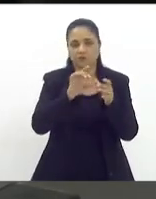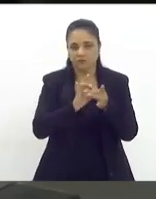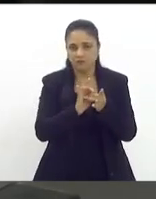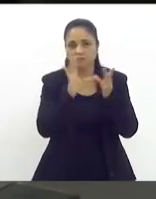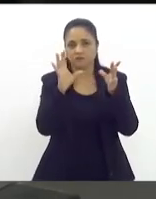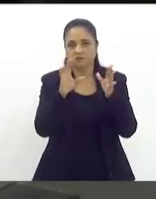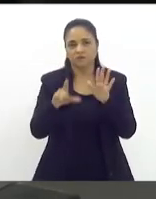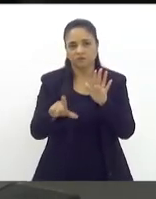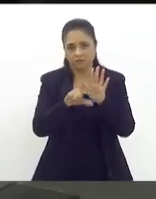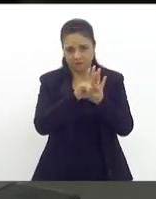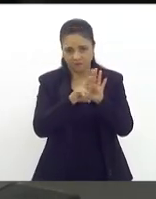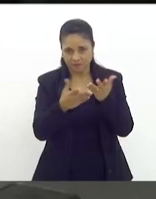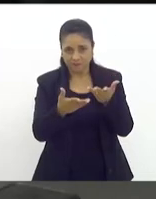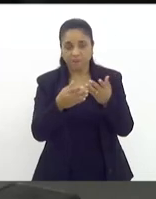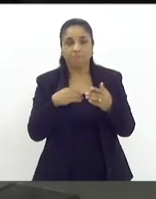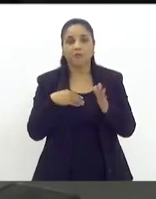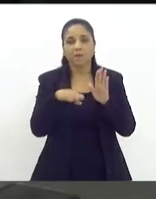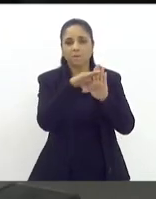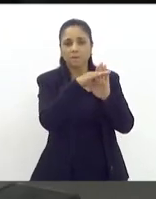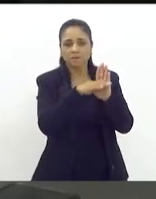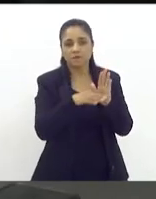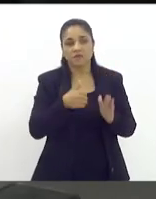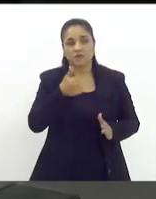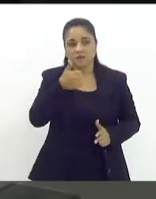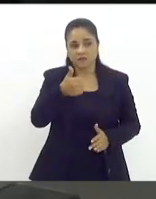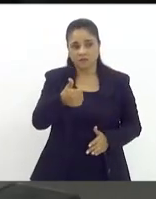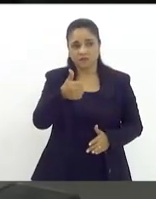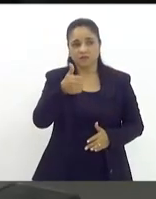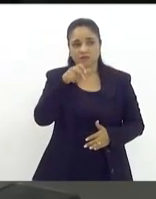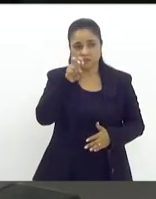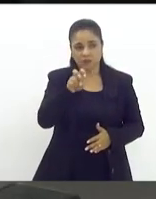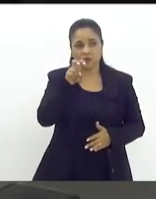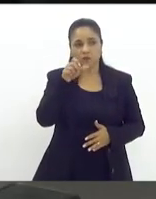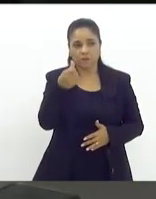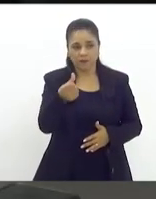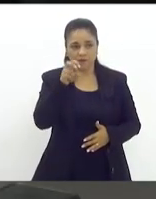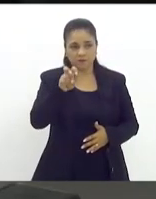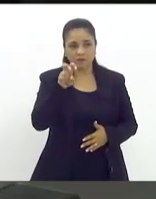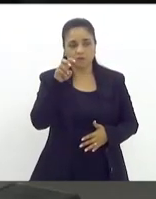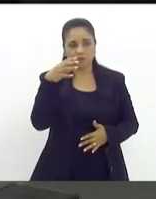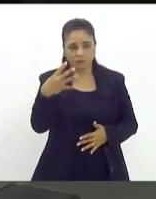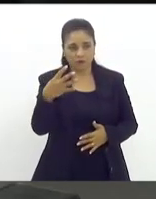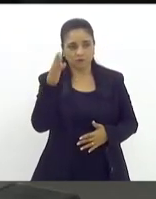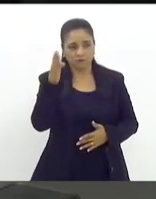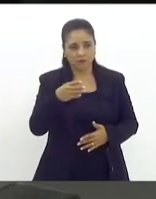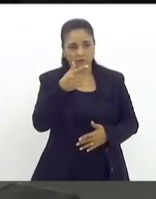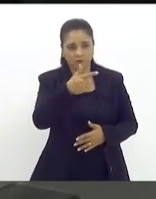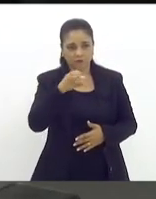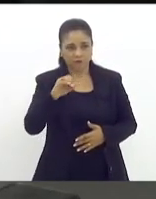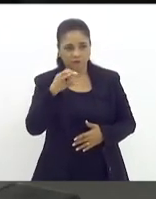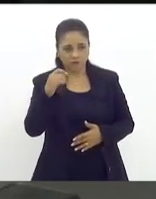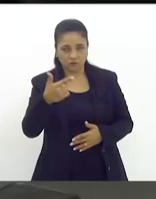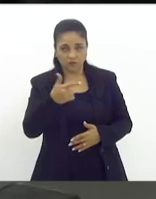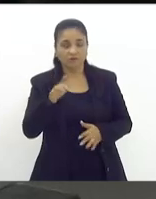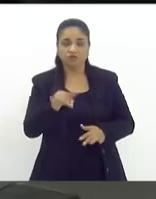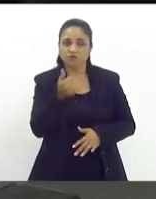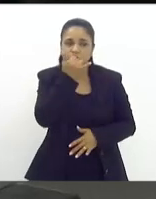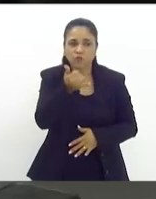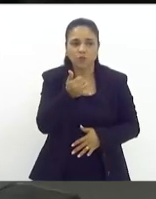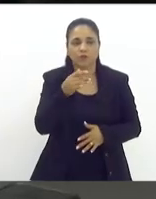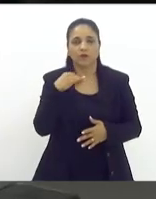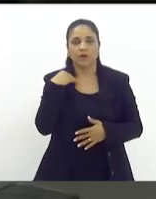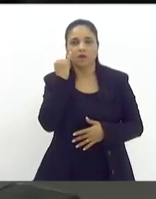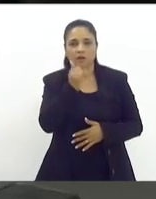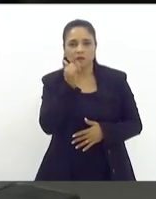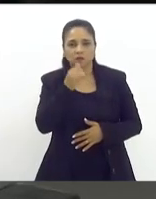autorizativo. 5 da pauta é o PL 5654 de 22, de autoria do deputado Rosenberg Reis, que dispõe. Ah, desculpa. O relator, deputado